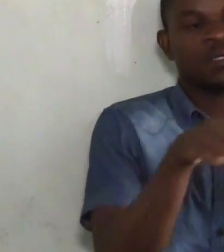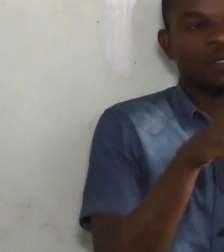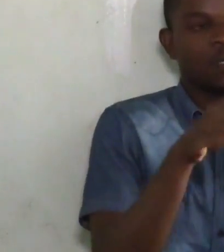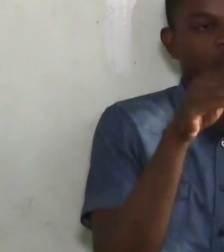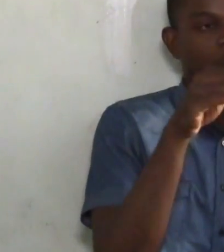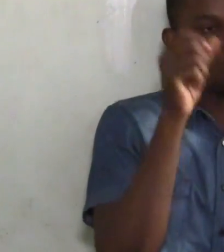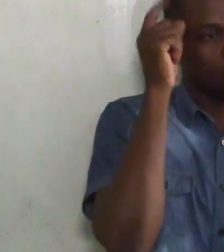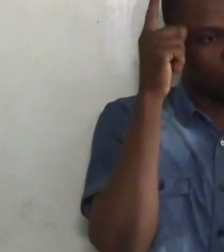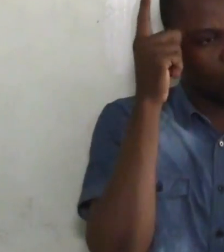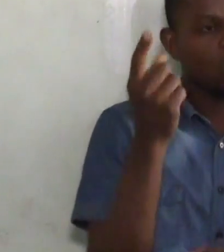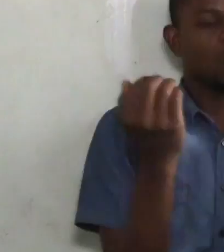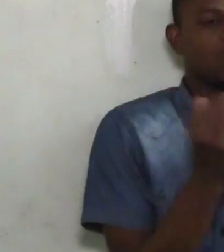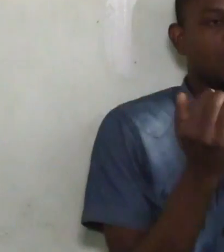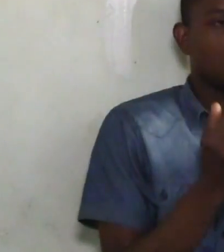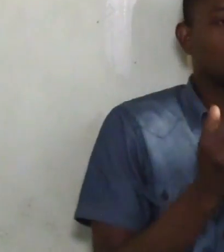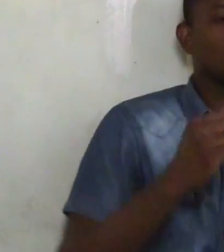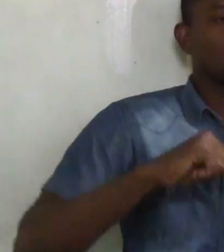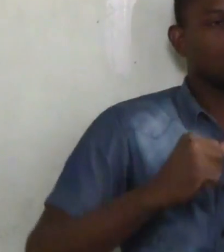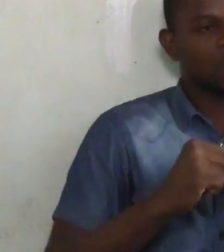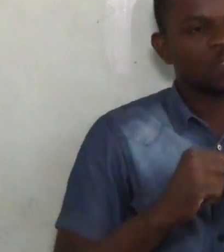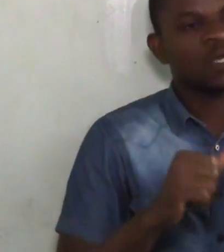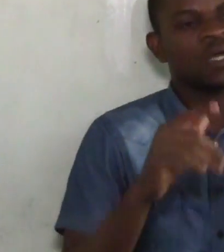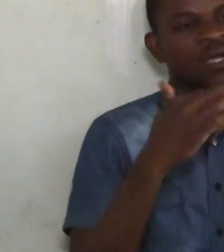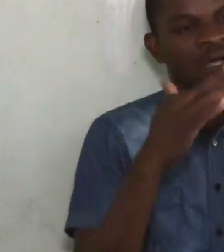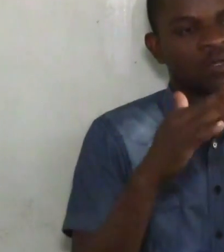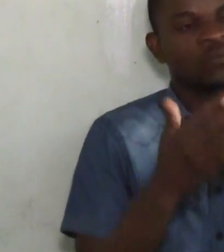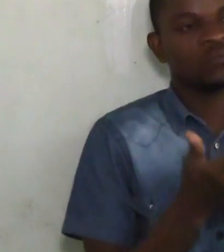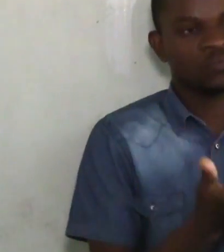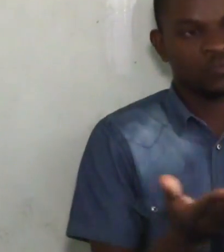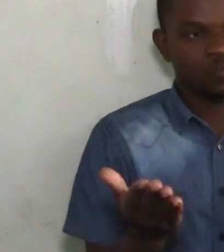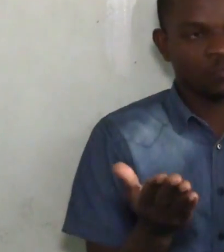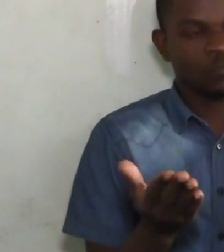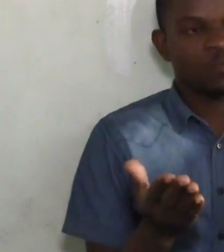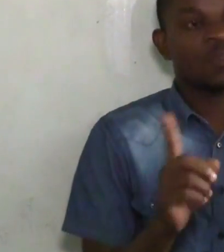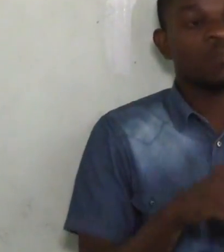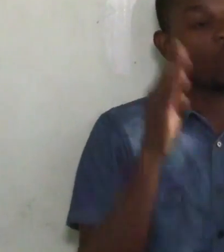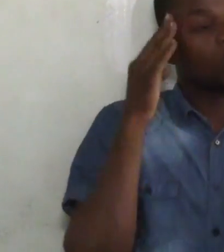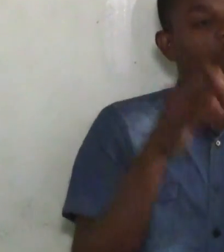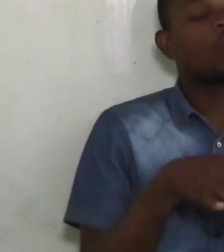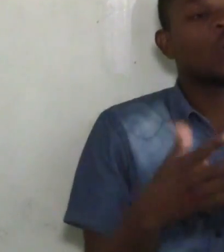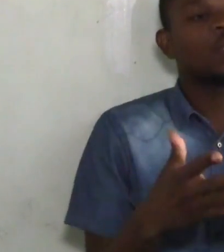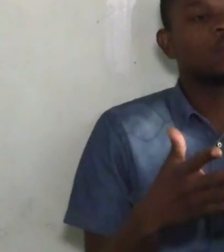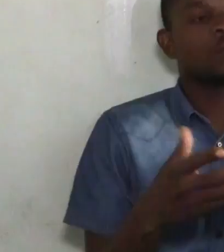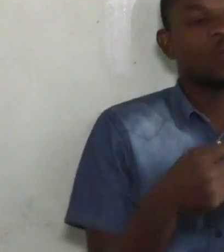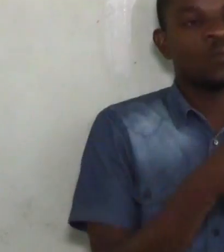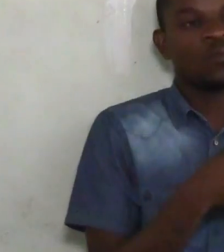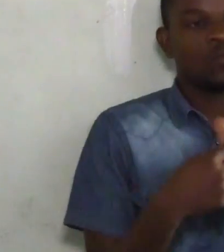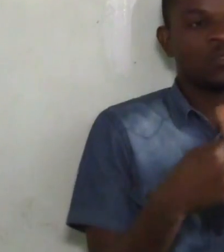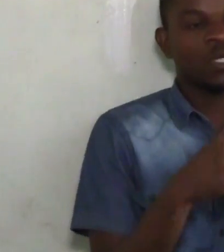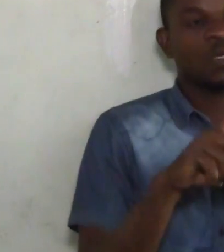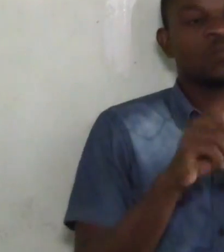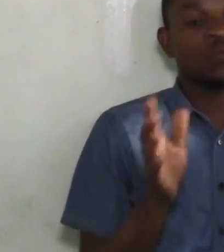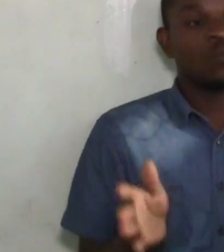teatro, dança e canto, ser apresentado mais com o objetivo de trazer à tona o que é a